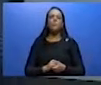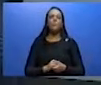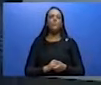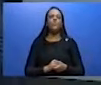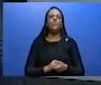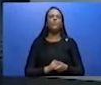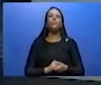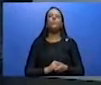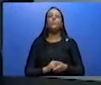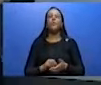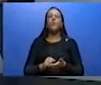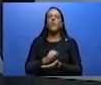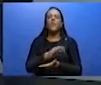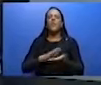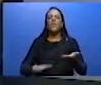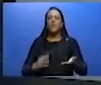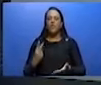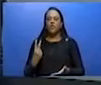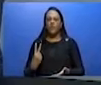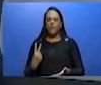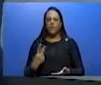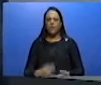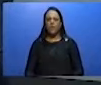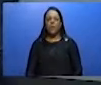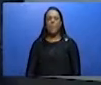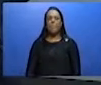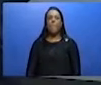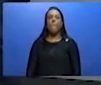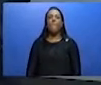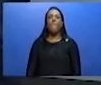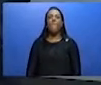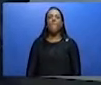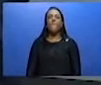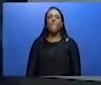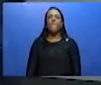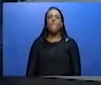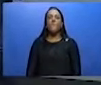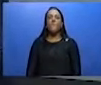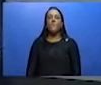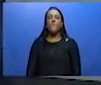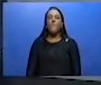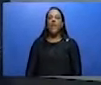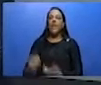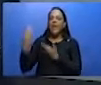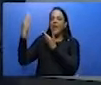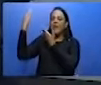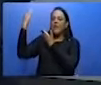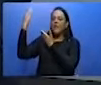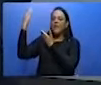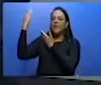Atividade 2. Amores, infelizmente, essa